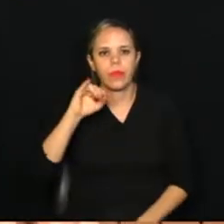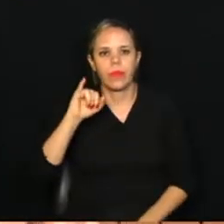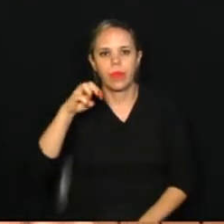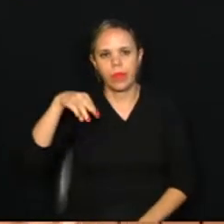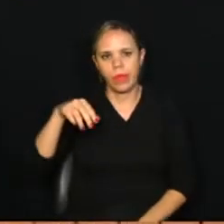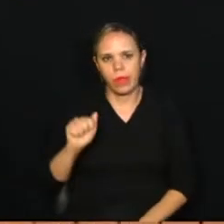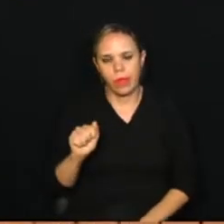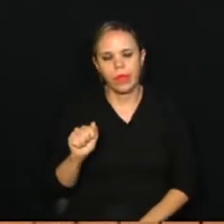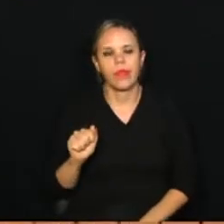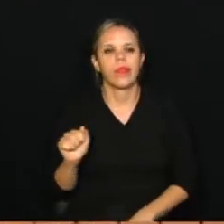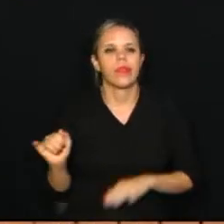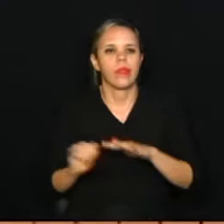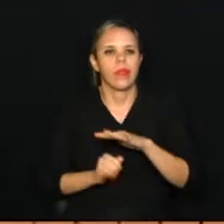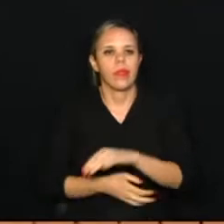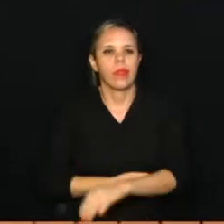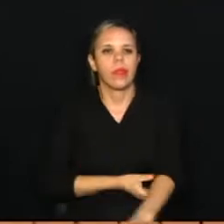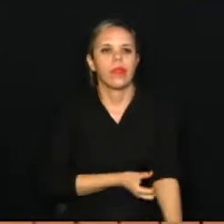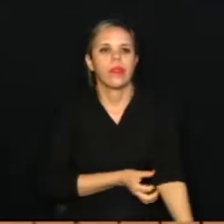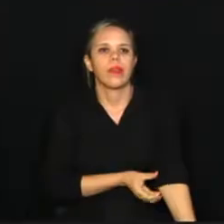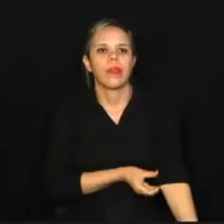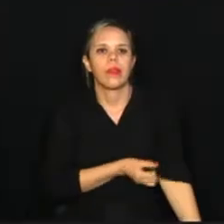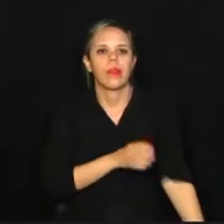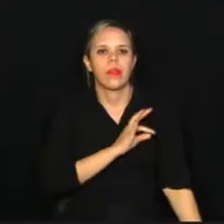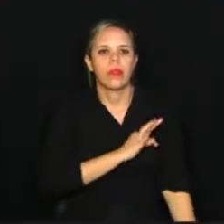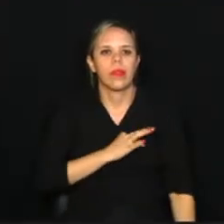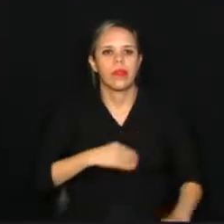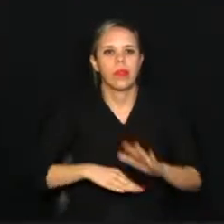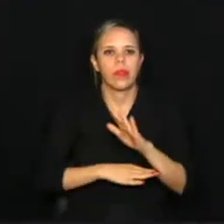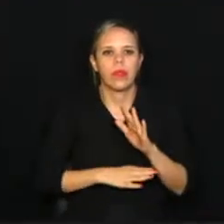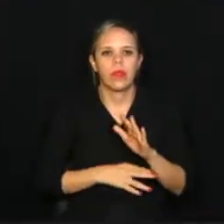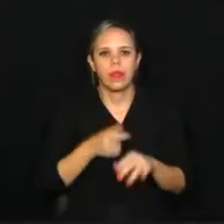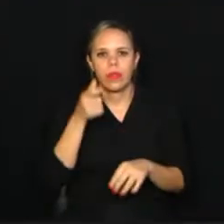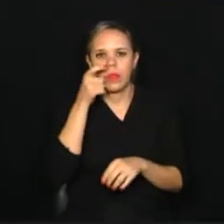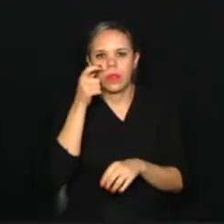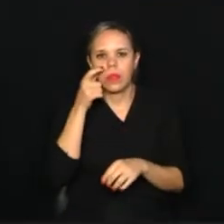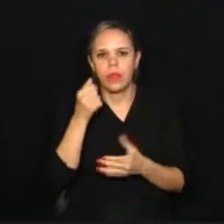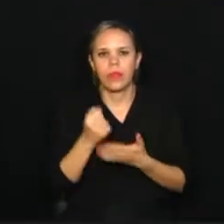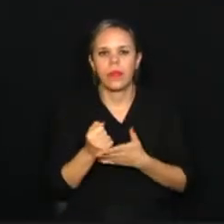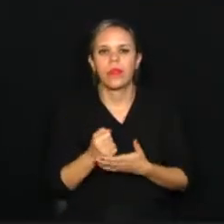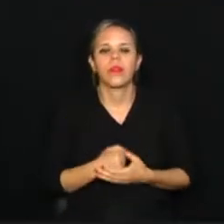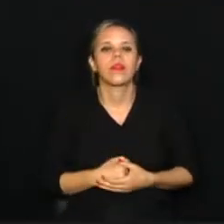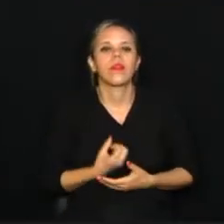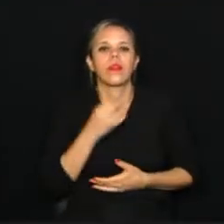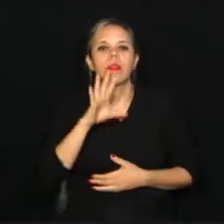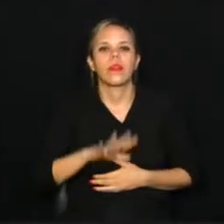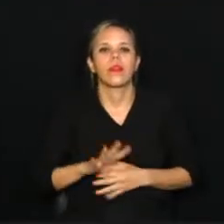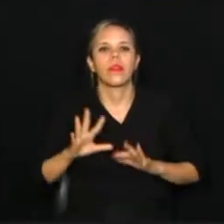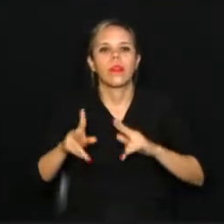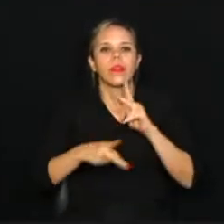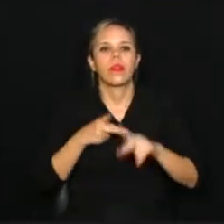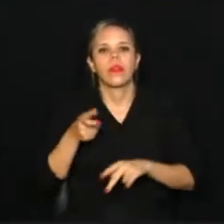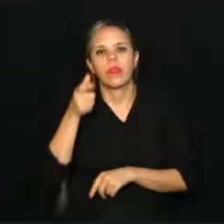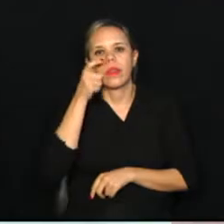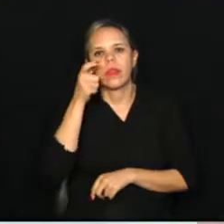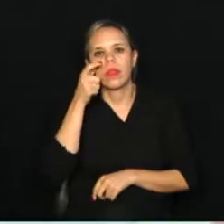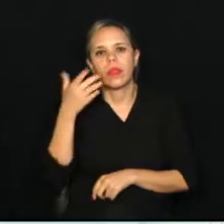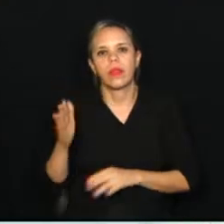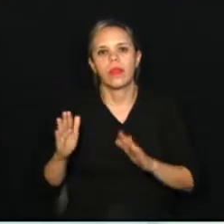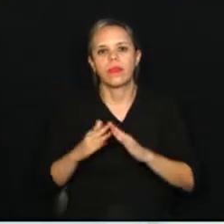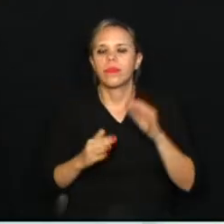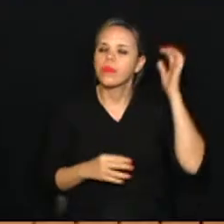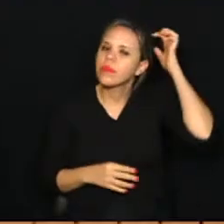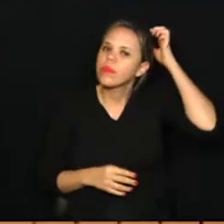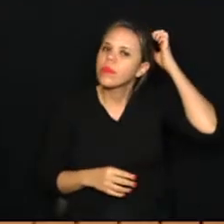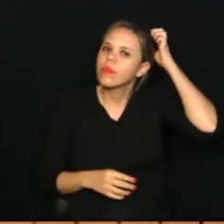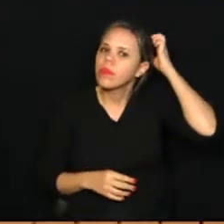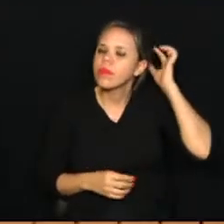acompanhando. Tem o corpo técnico da Câmara que está nos assessorando. E boa tarde também a todos que nos assistem em casa.